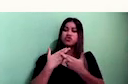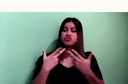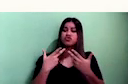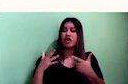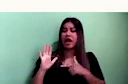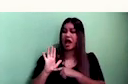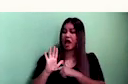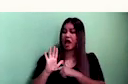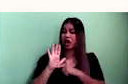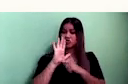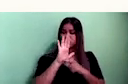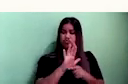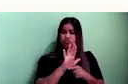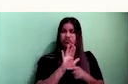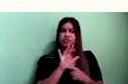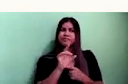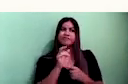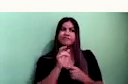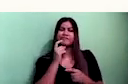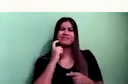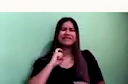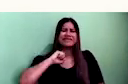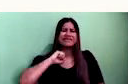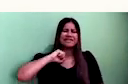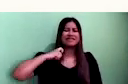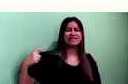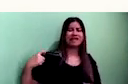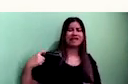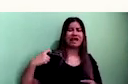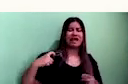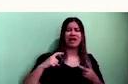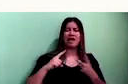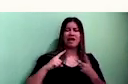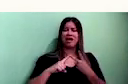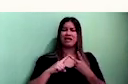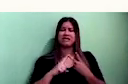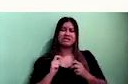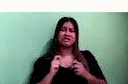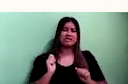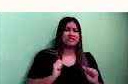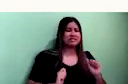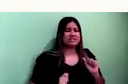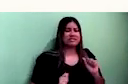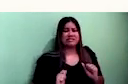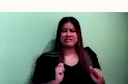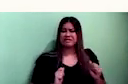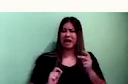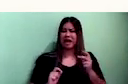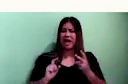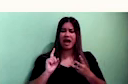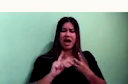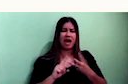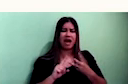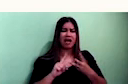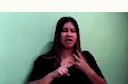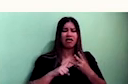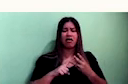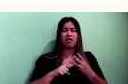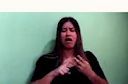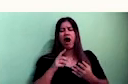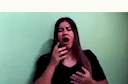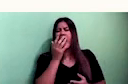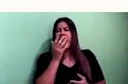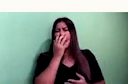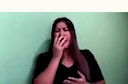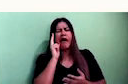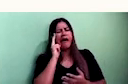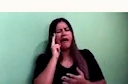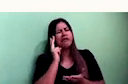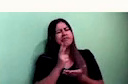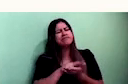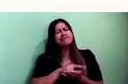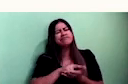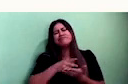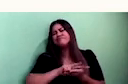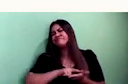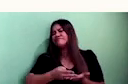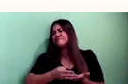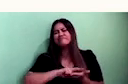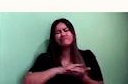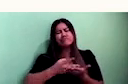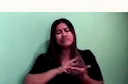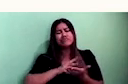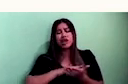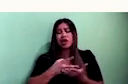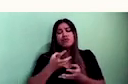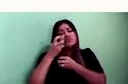pontuais. Então, estresse, ansiedade, insônia, né? Porque a gente está em casa, isolado, já há mais de ano, então